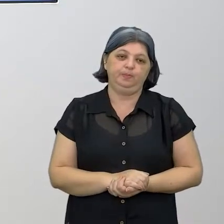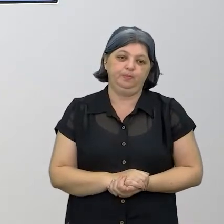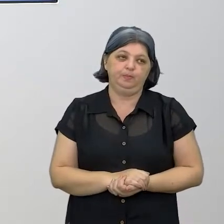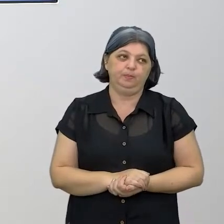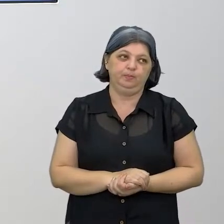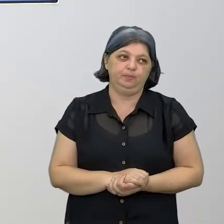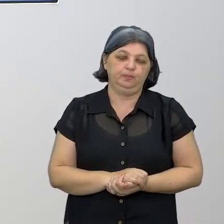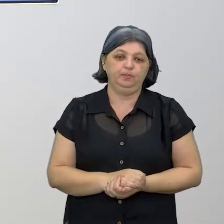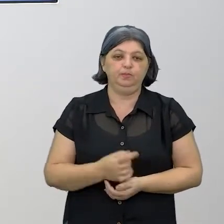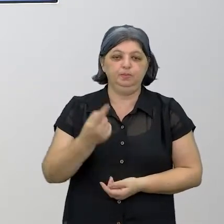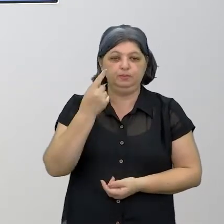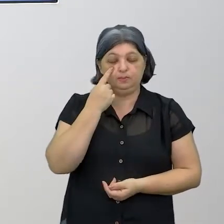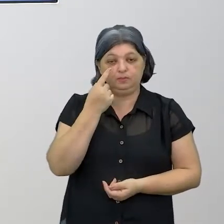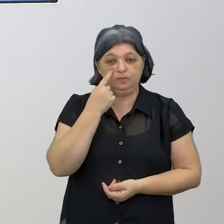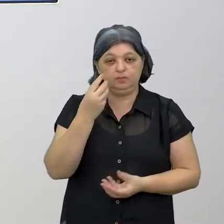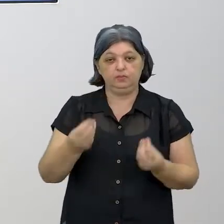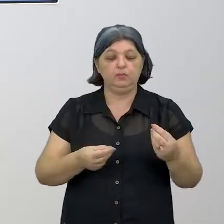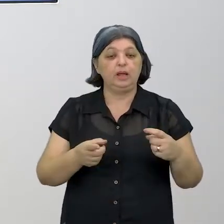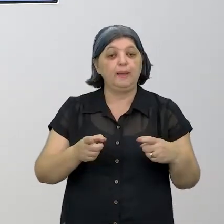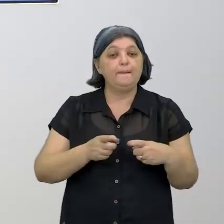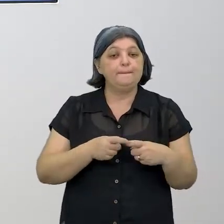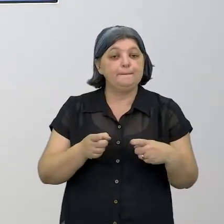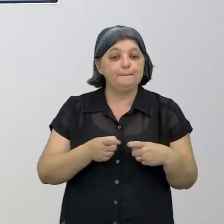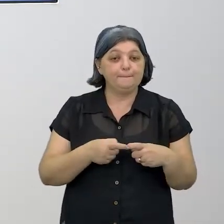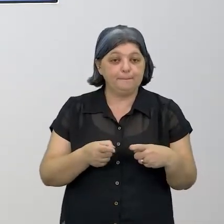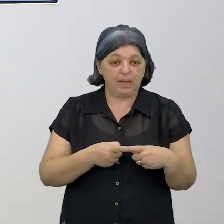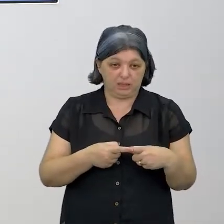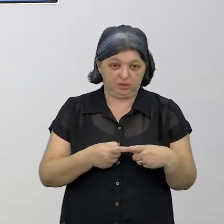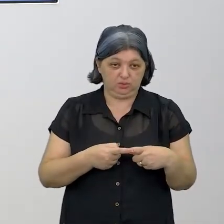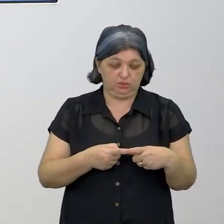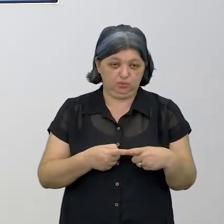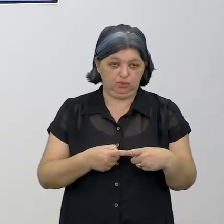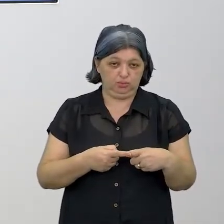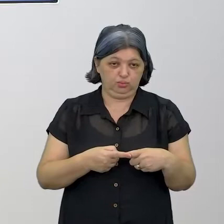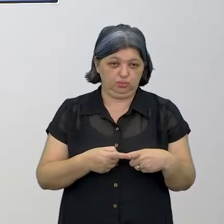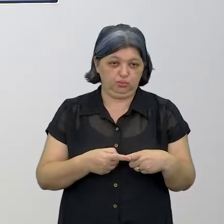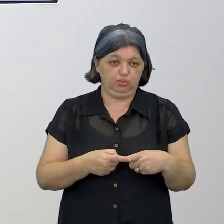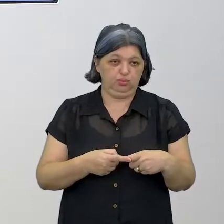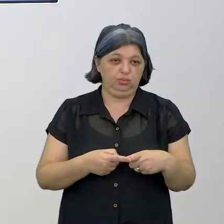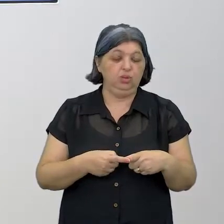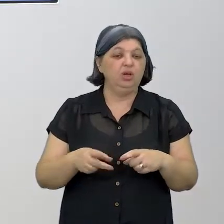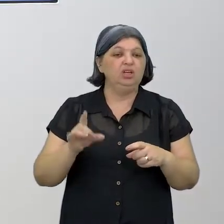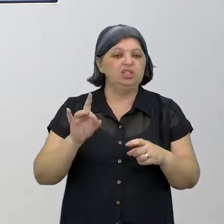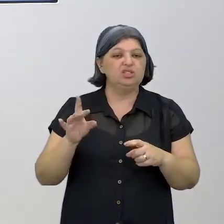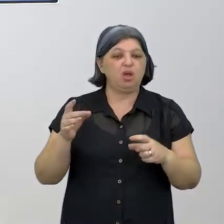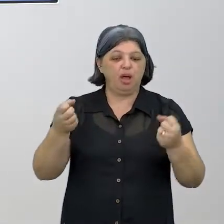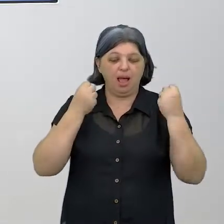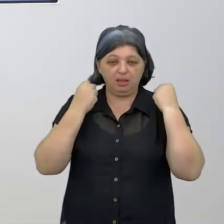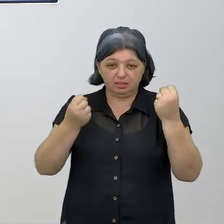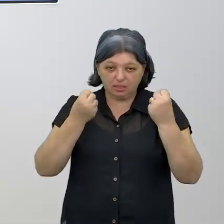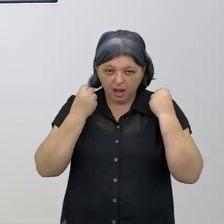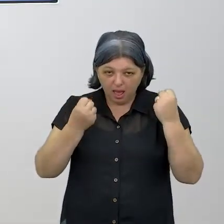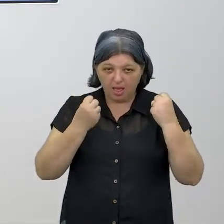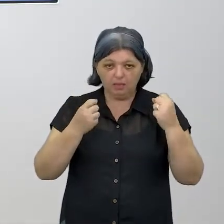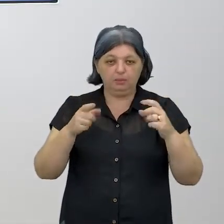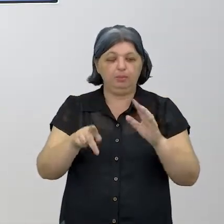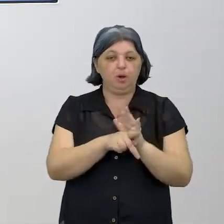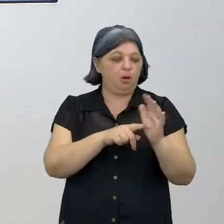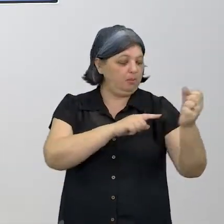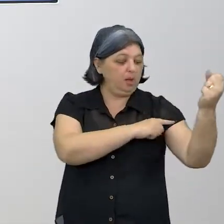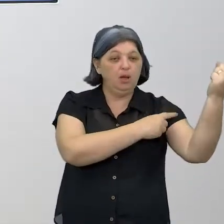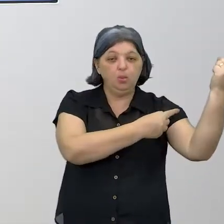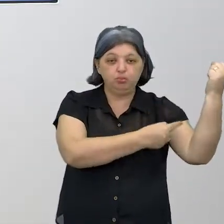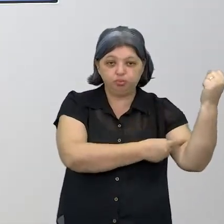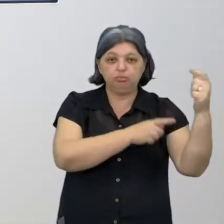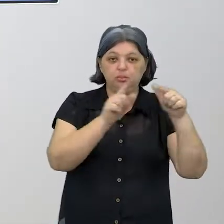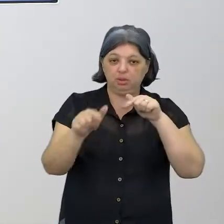o Paulo Musi, que ele é um médico de atletas, né, mas atletas do fisiculturismo. Tem o Cariani também, que